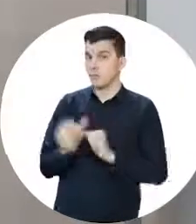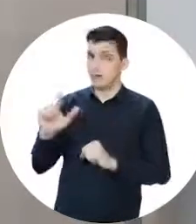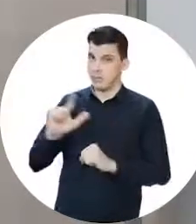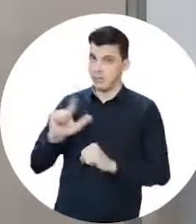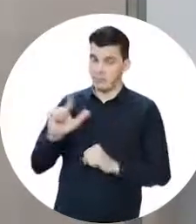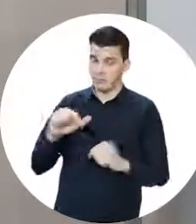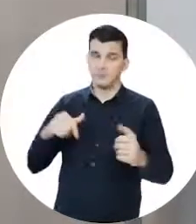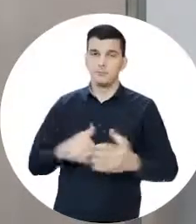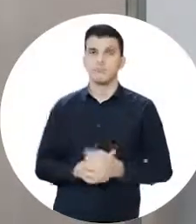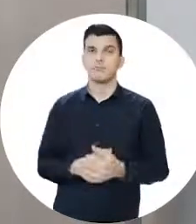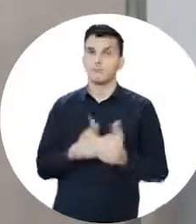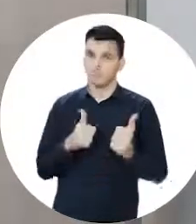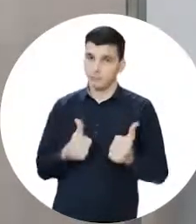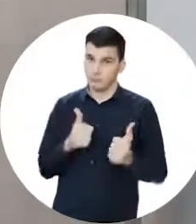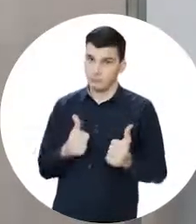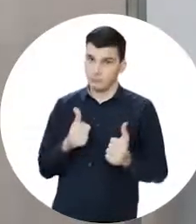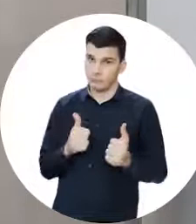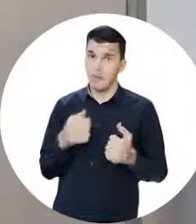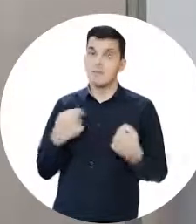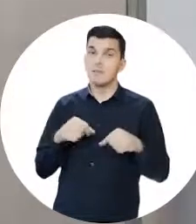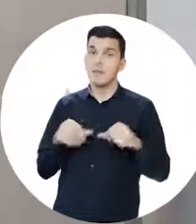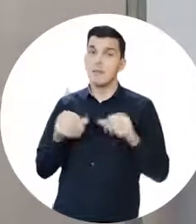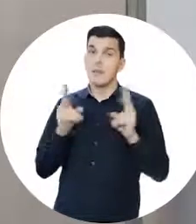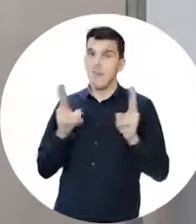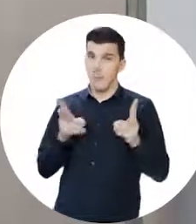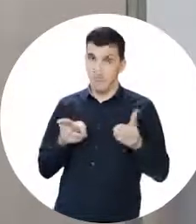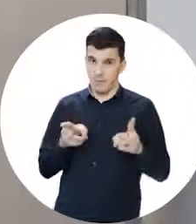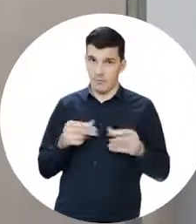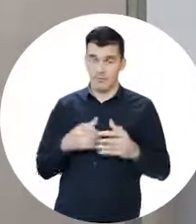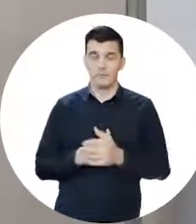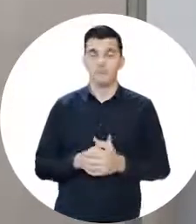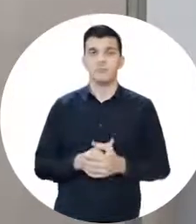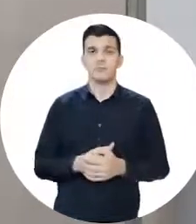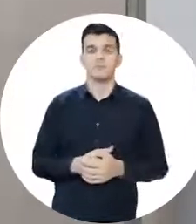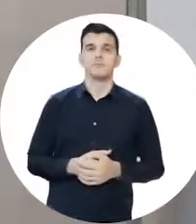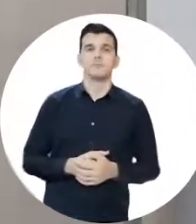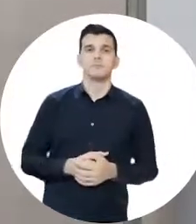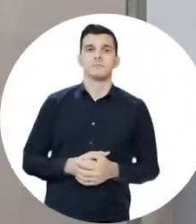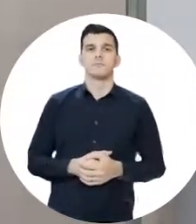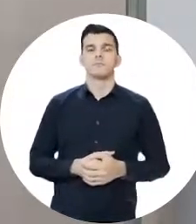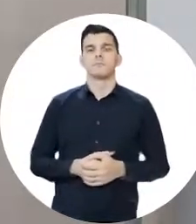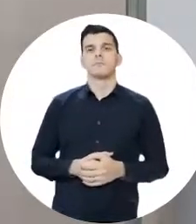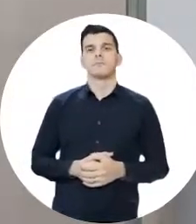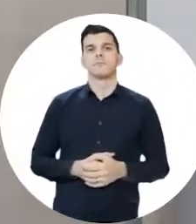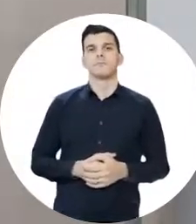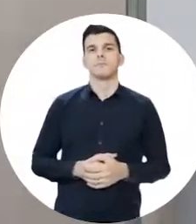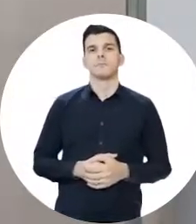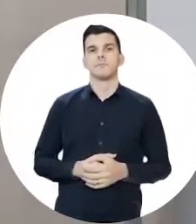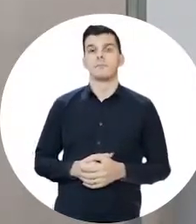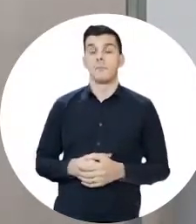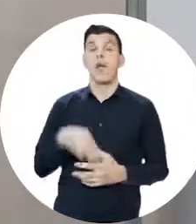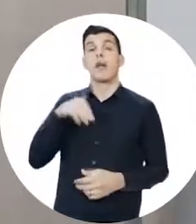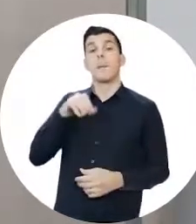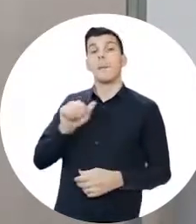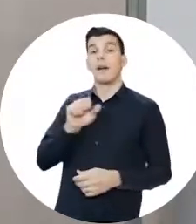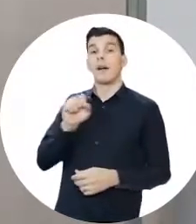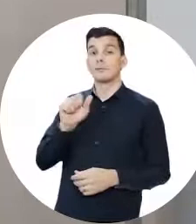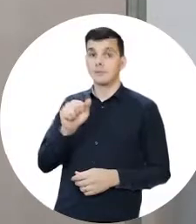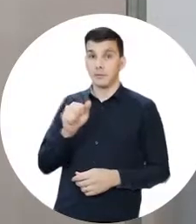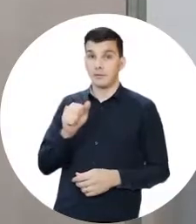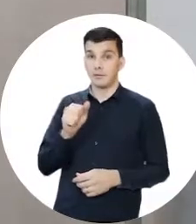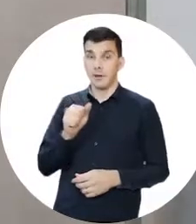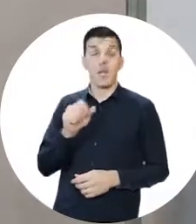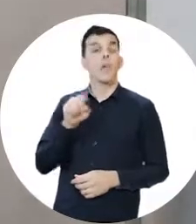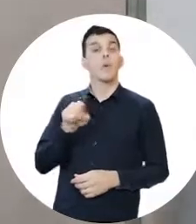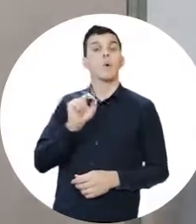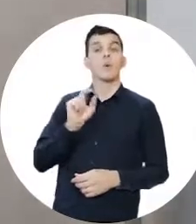litro, ok? As unidades têm que ser compatíveis, 1,19 vezes 100. A massa da minha solução